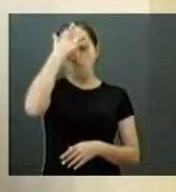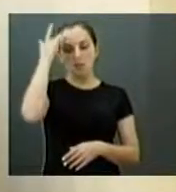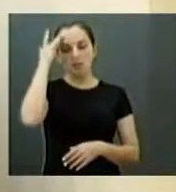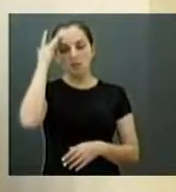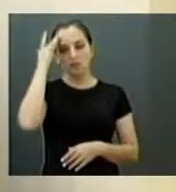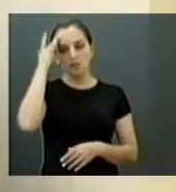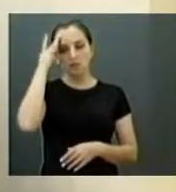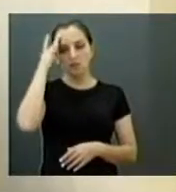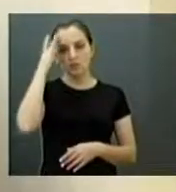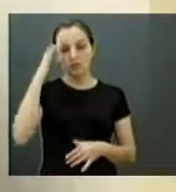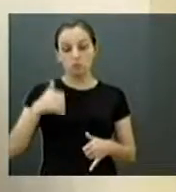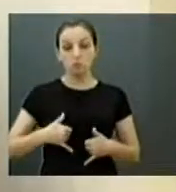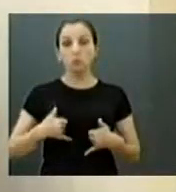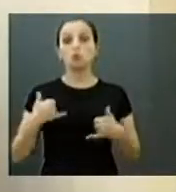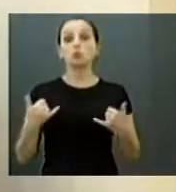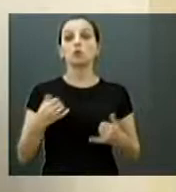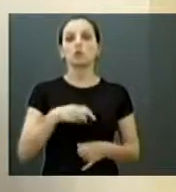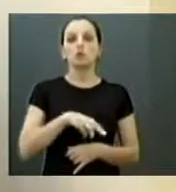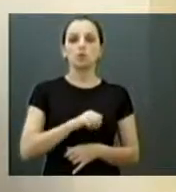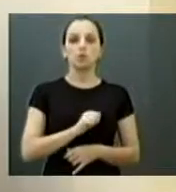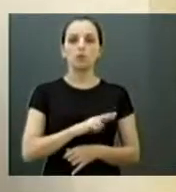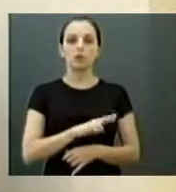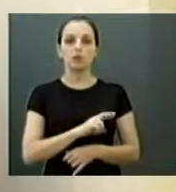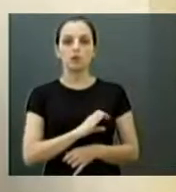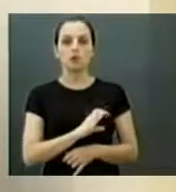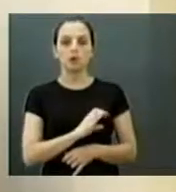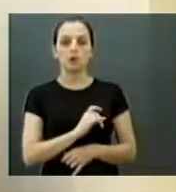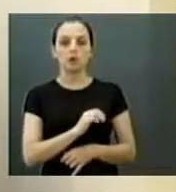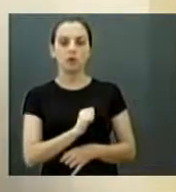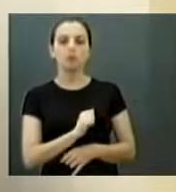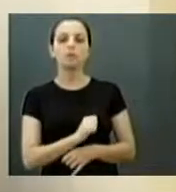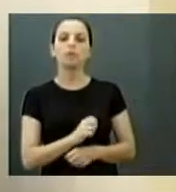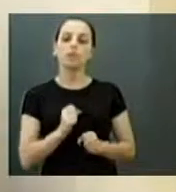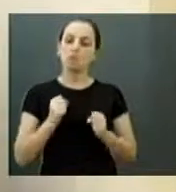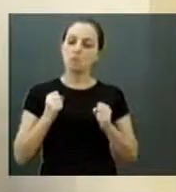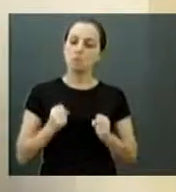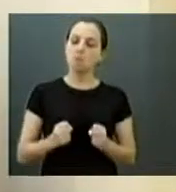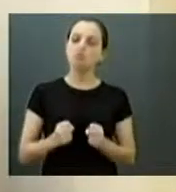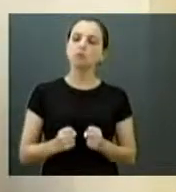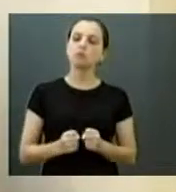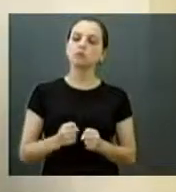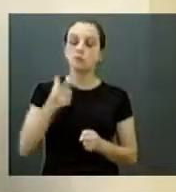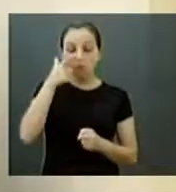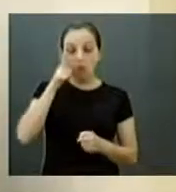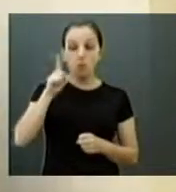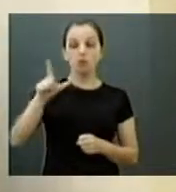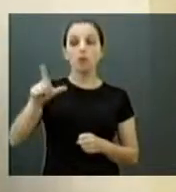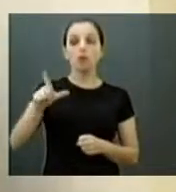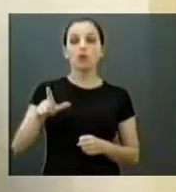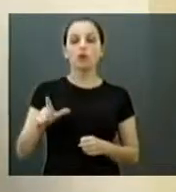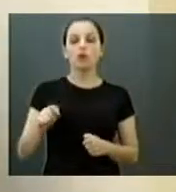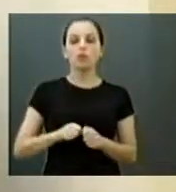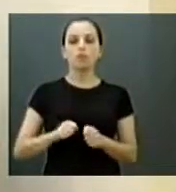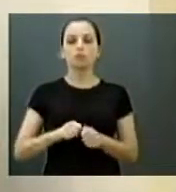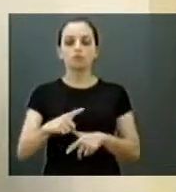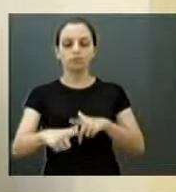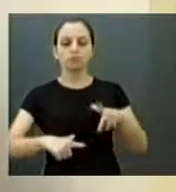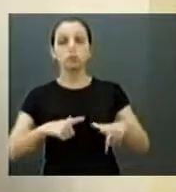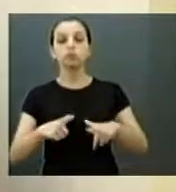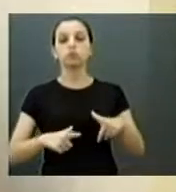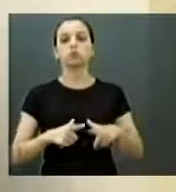admiro, a Marcinha, possa ter tido condições de realizar o seu trabalho.